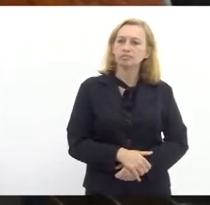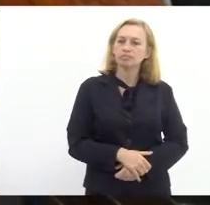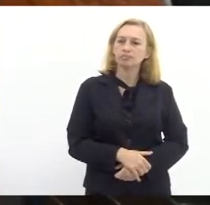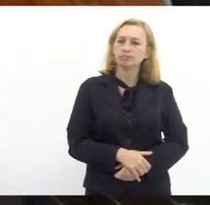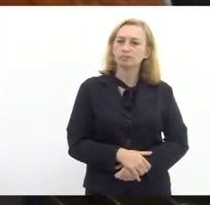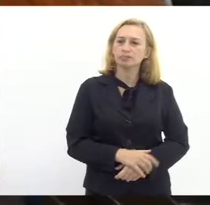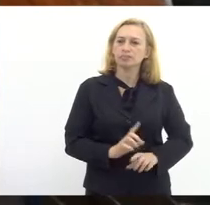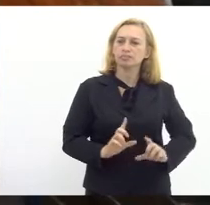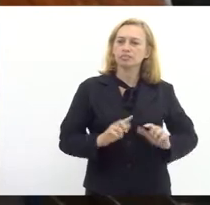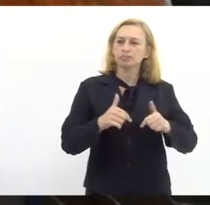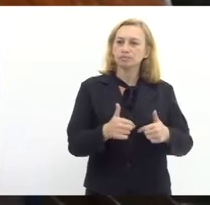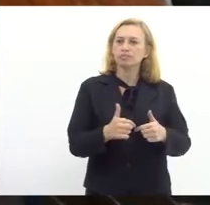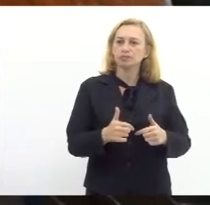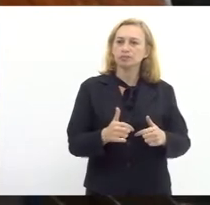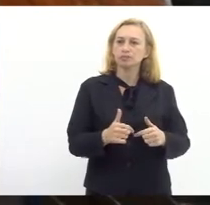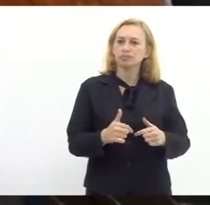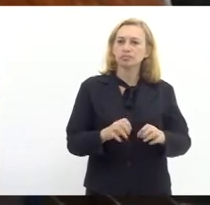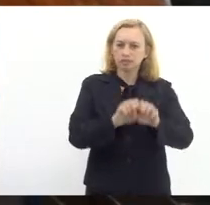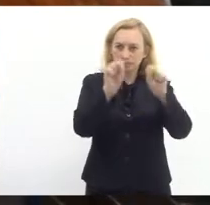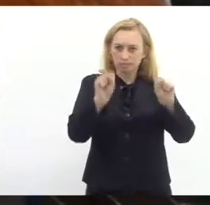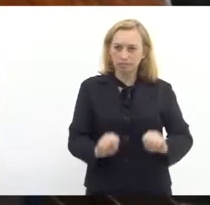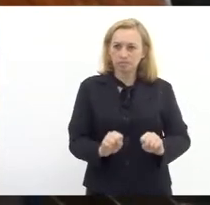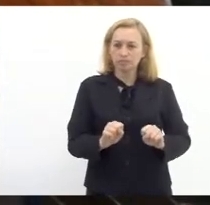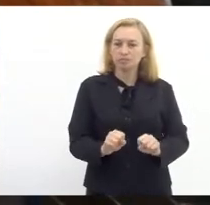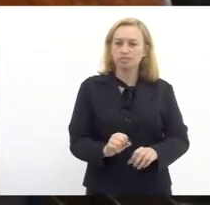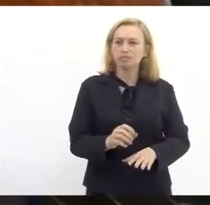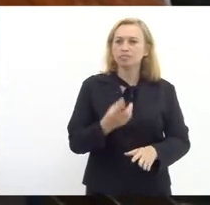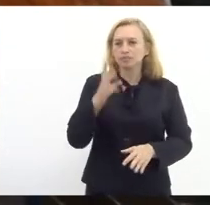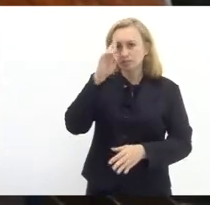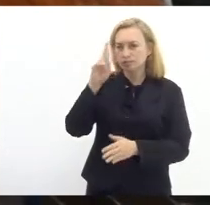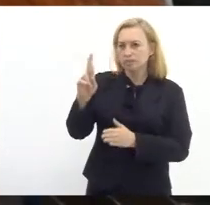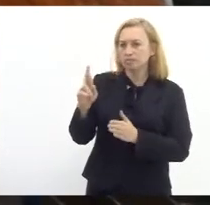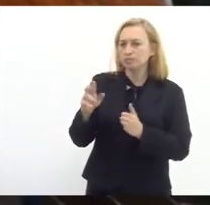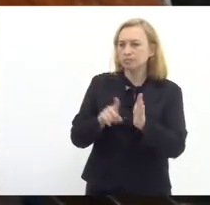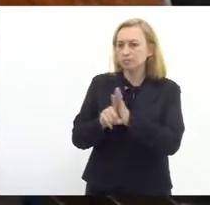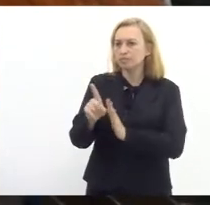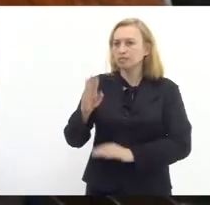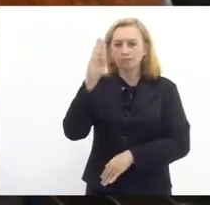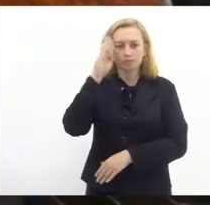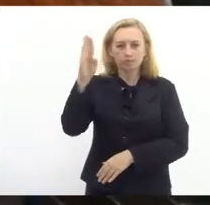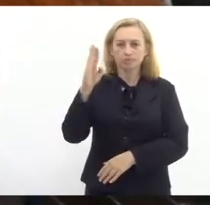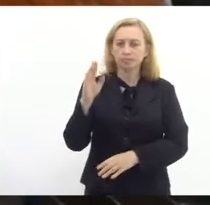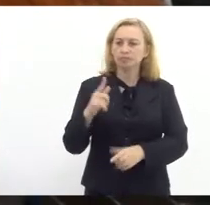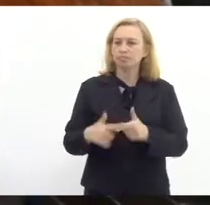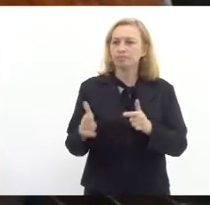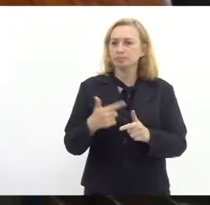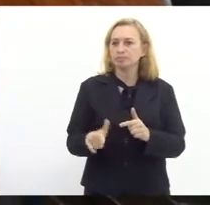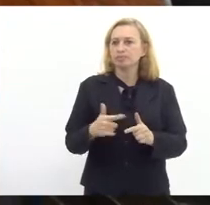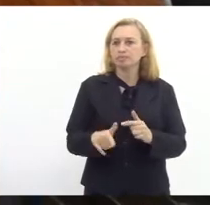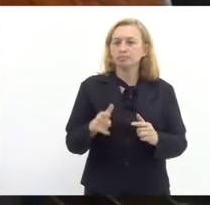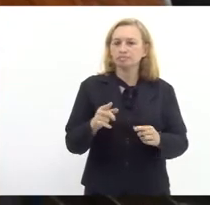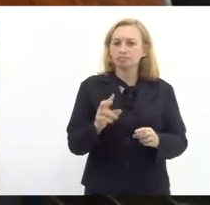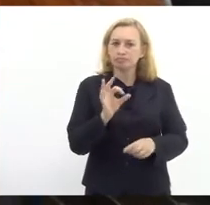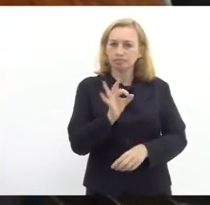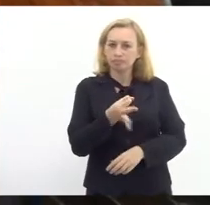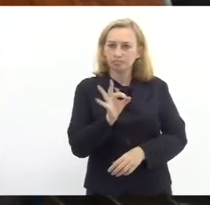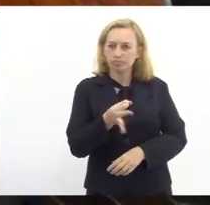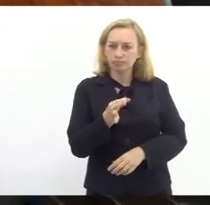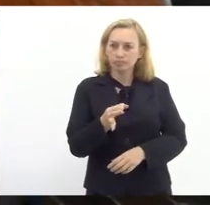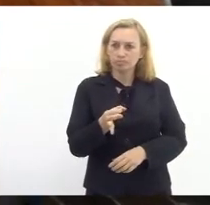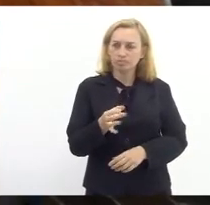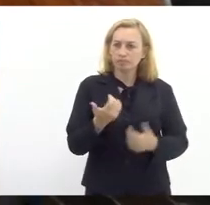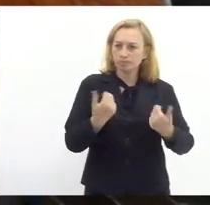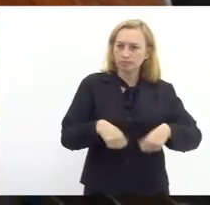o funcionamento do sistema. O senhor perguntou os principais problemas. É